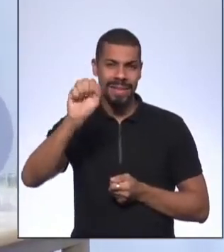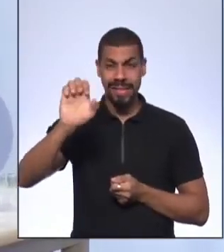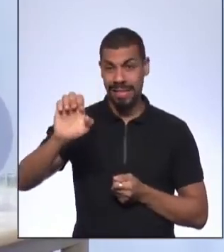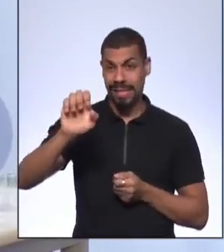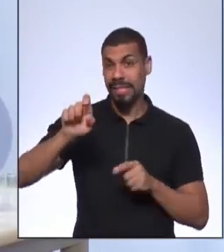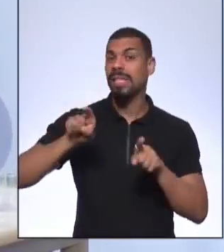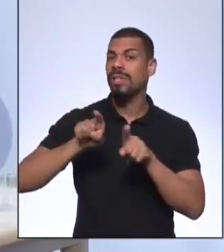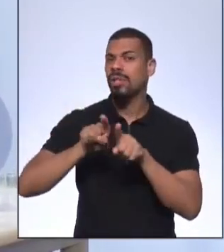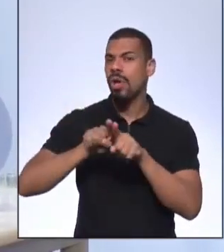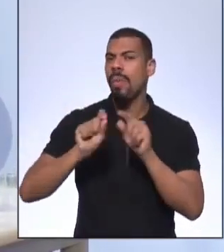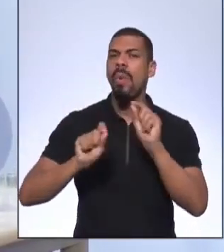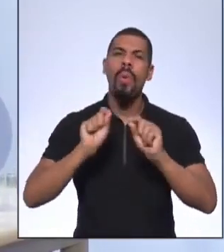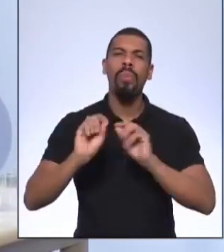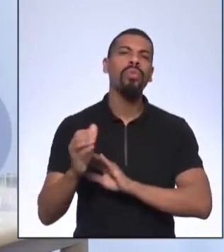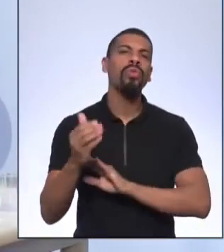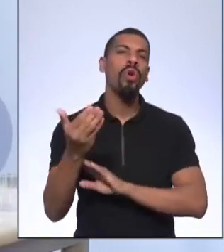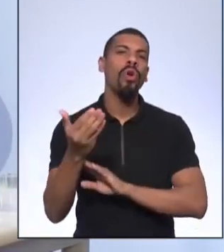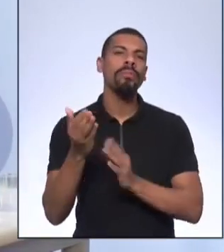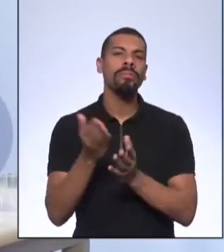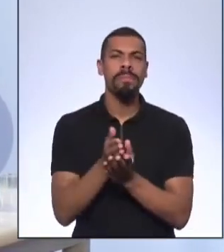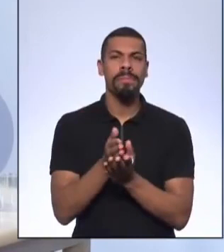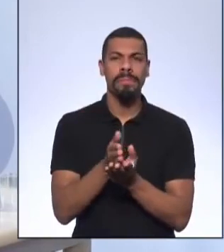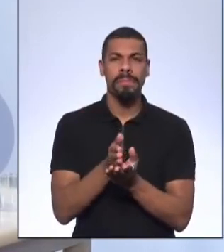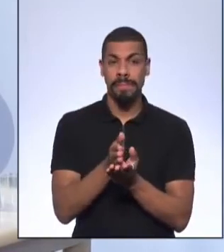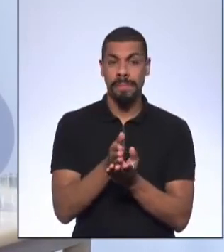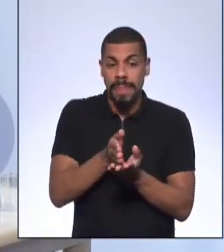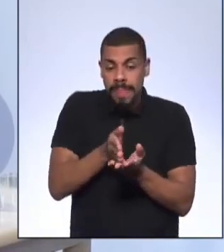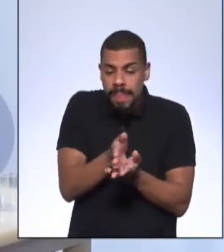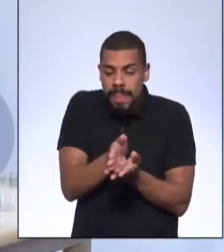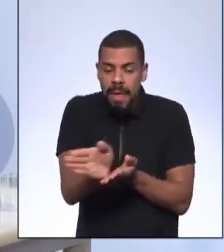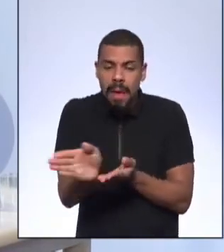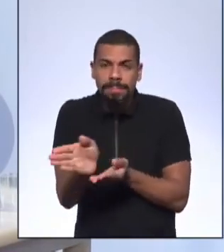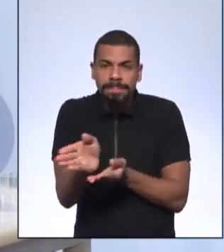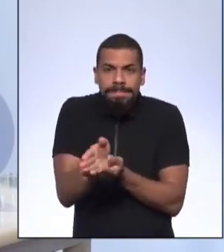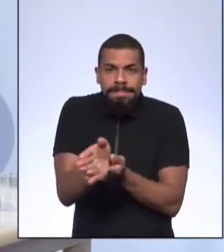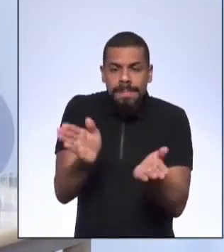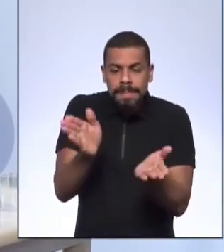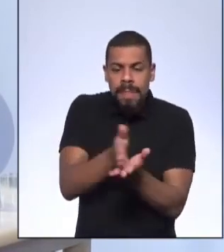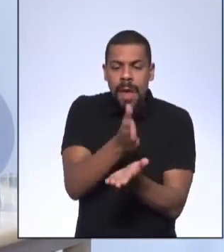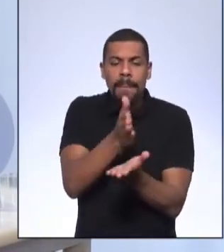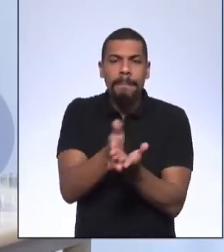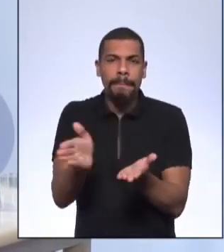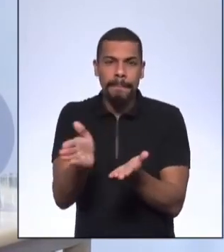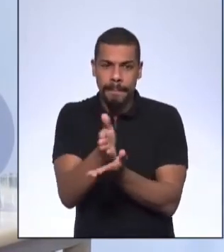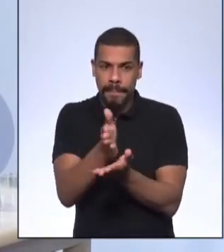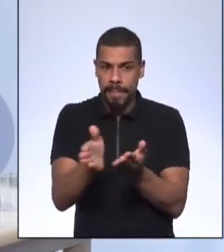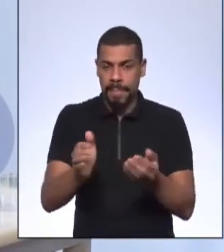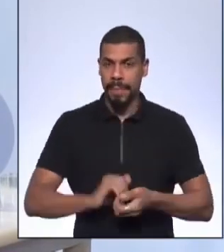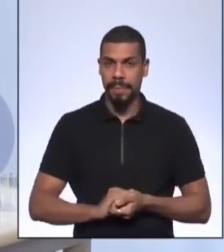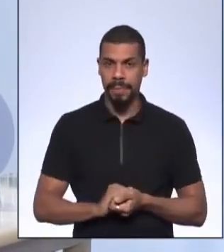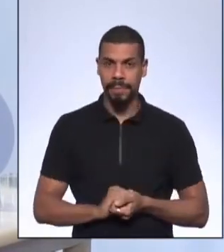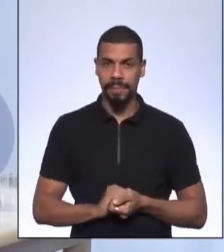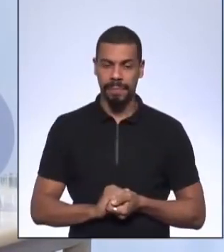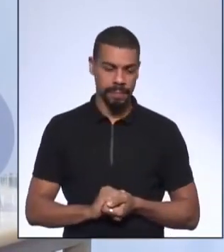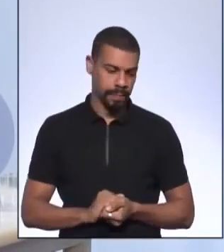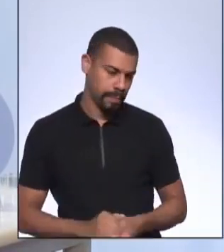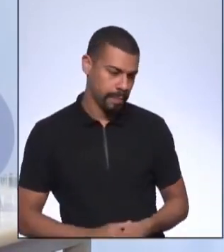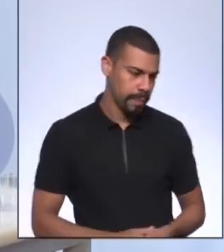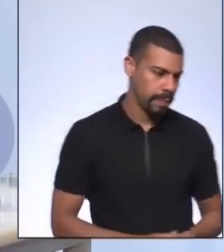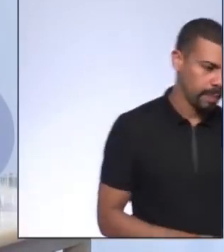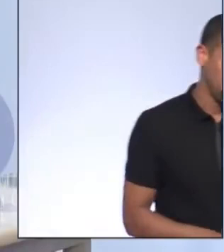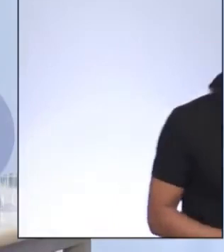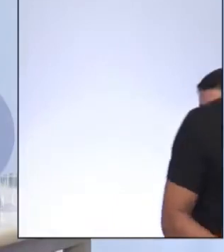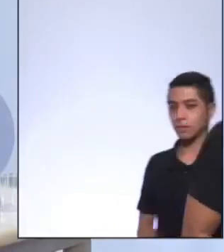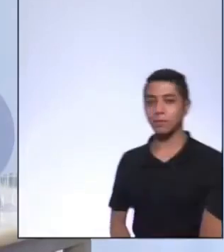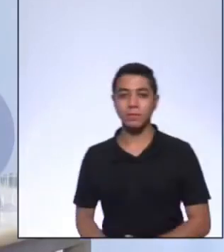estavam ligadas, tá? Elas vão se separar. Tá? Vai haver separação das cromátides irmãs. Cada uma vai para um polo da célula, porque